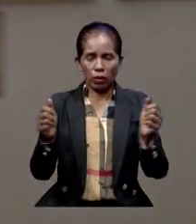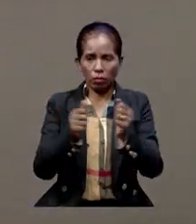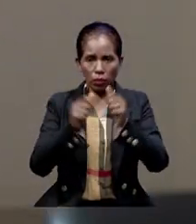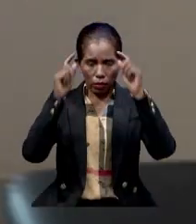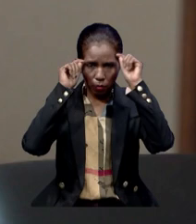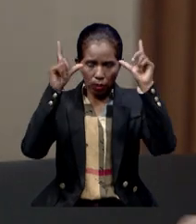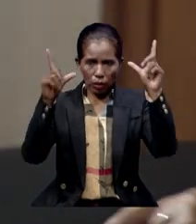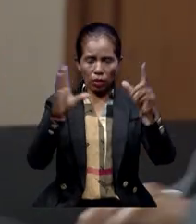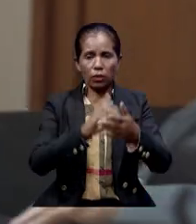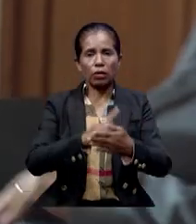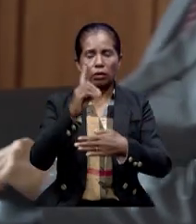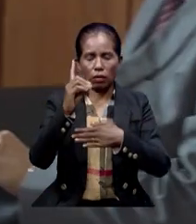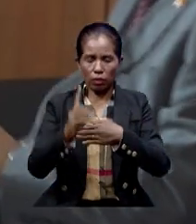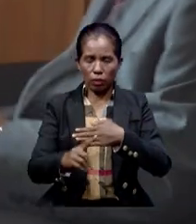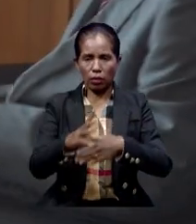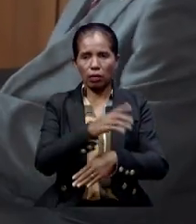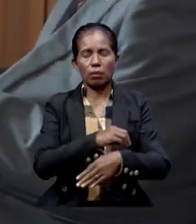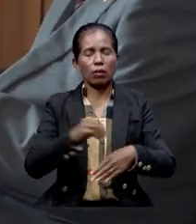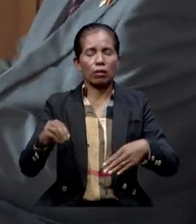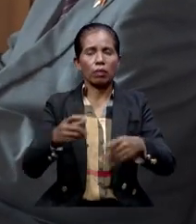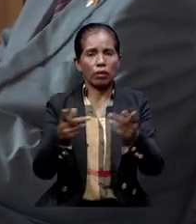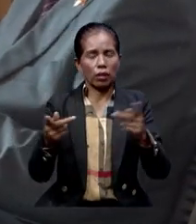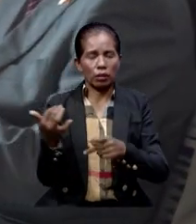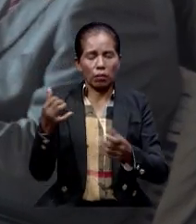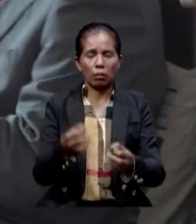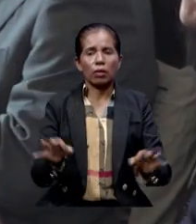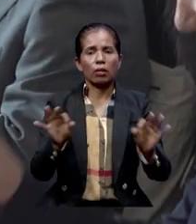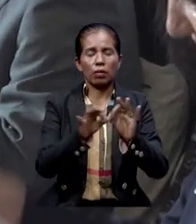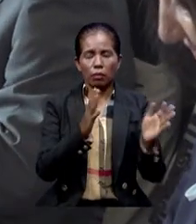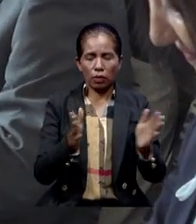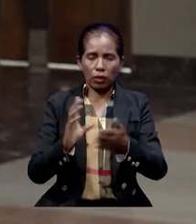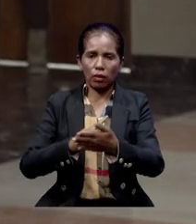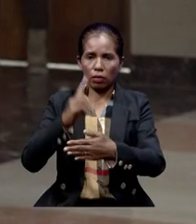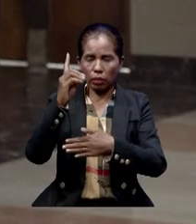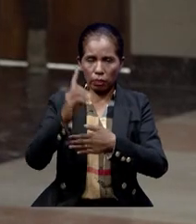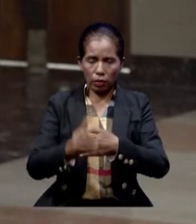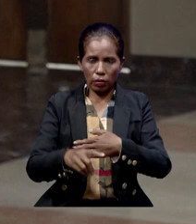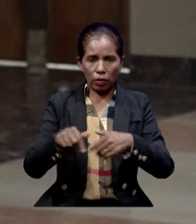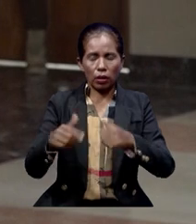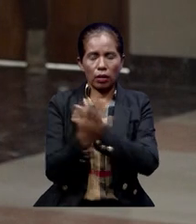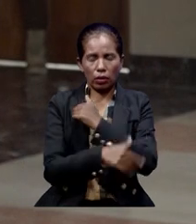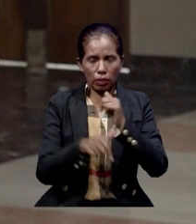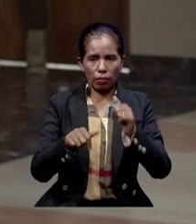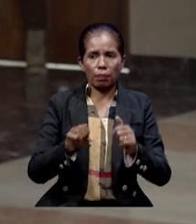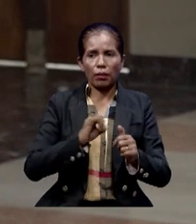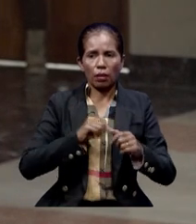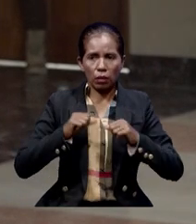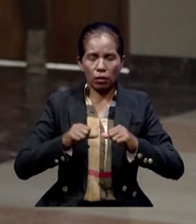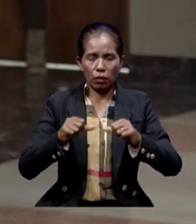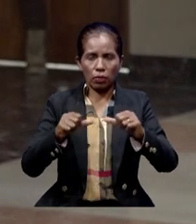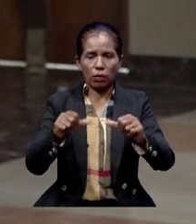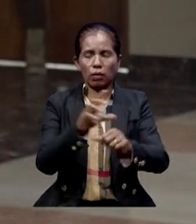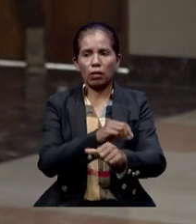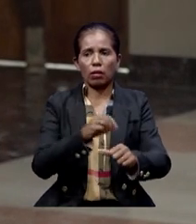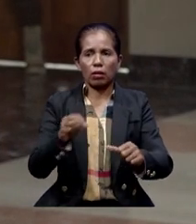Timor-Leste, onde desenvolve o setor Hiraknebe, mas que é importante para o processo de desenvolvimento do Railaran. We will continue to strengthen